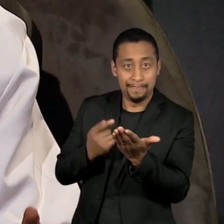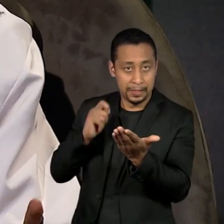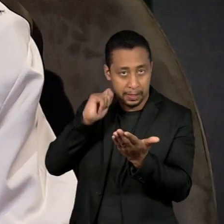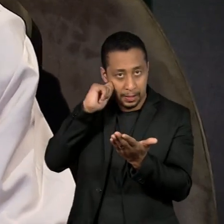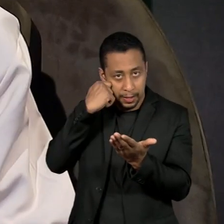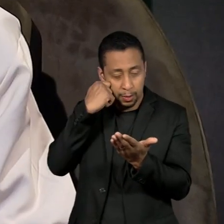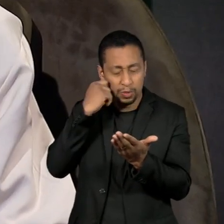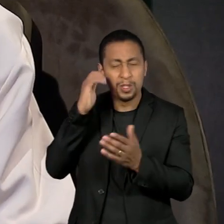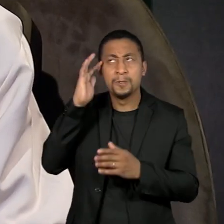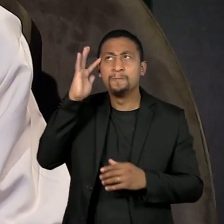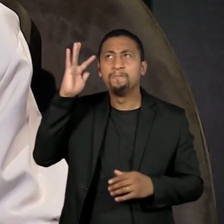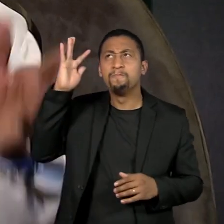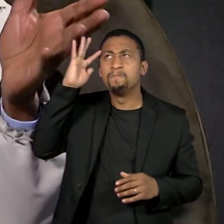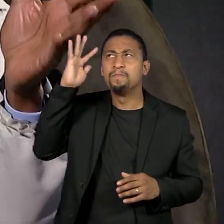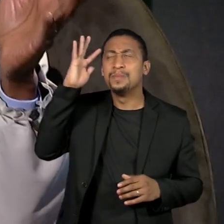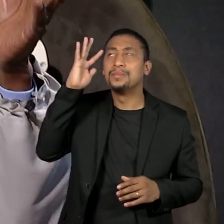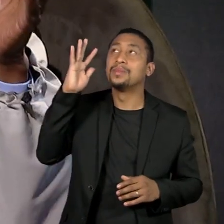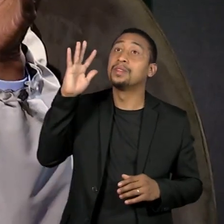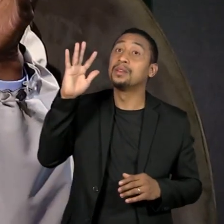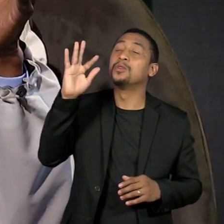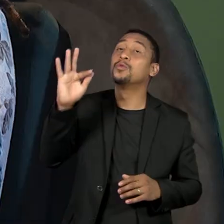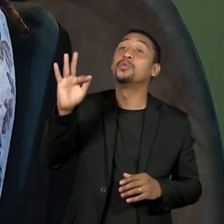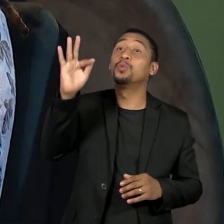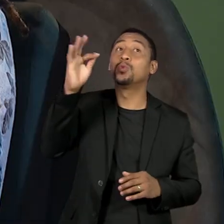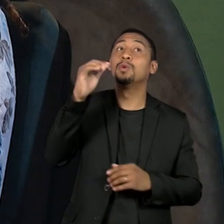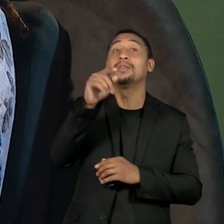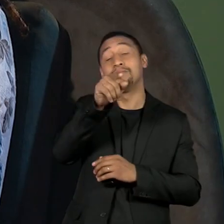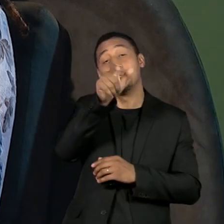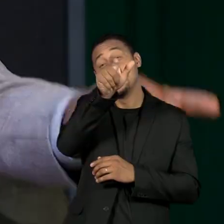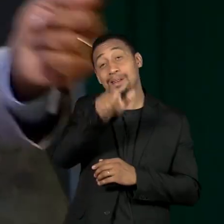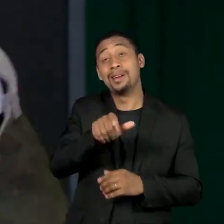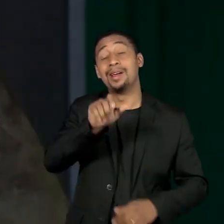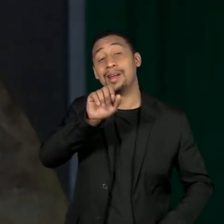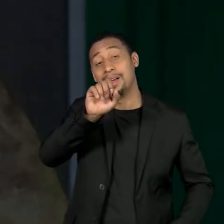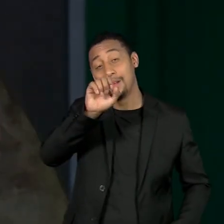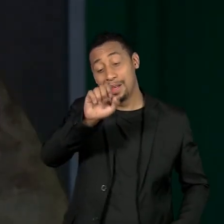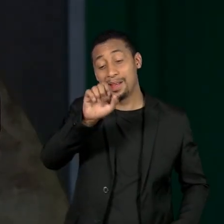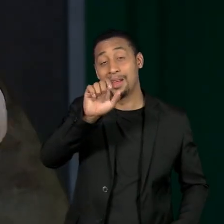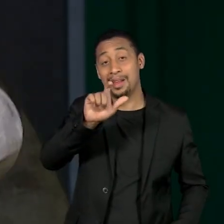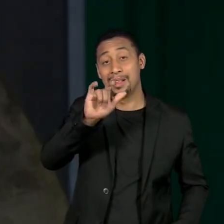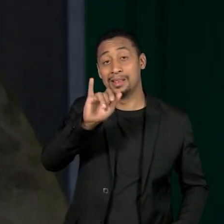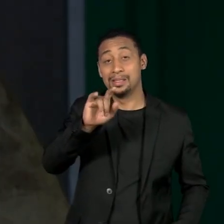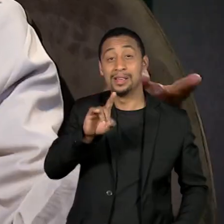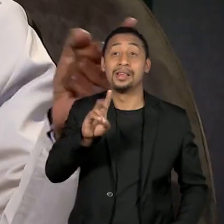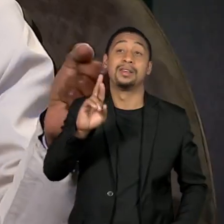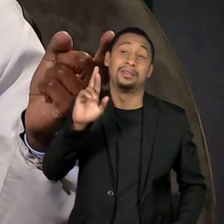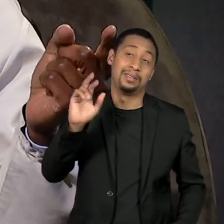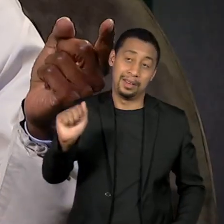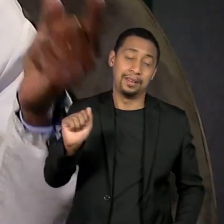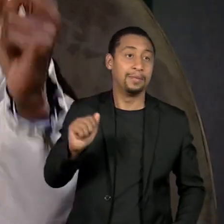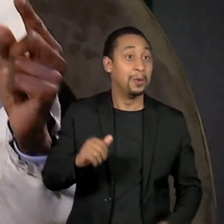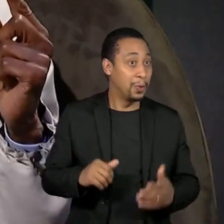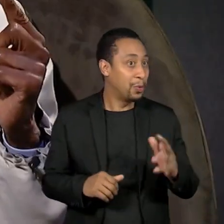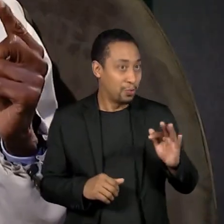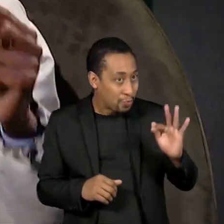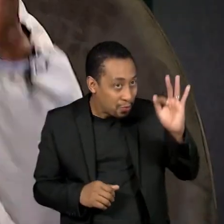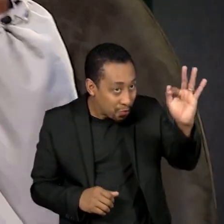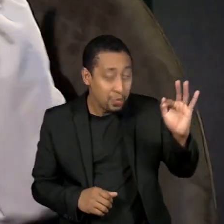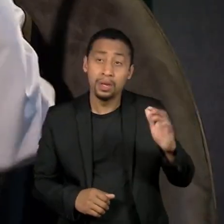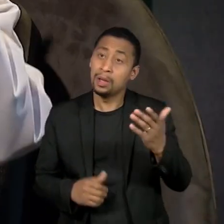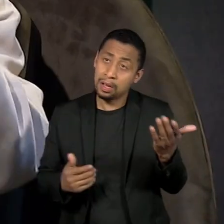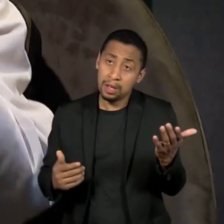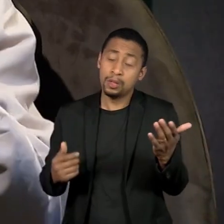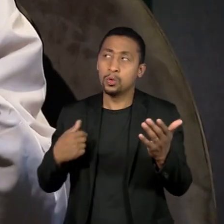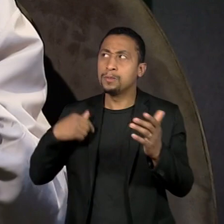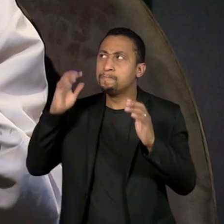a enxergar a Elisandra. Já começou a ver o futuro. A Elisandra estava lá com a gente, sim, no